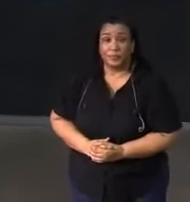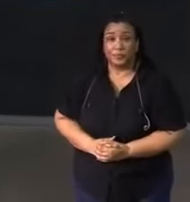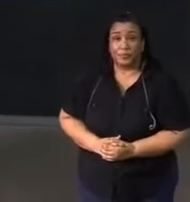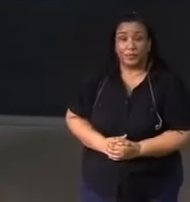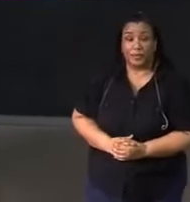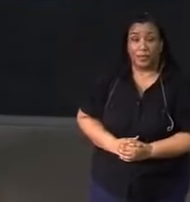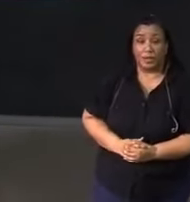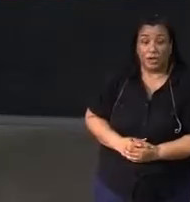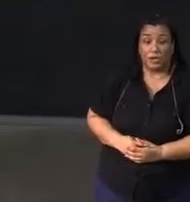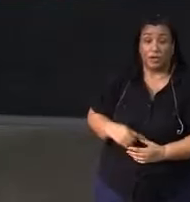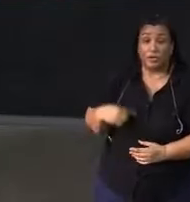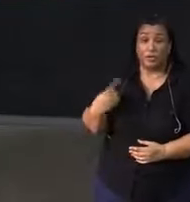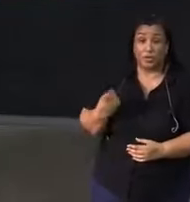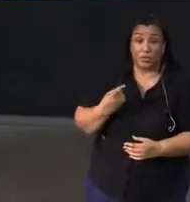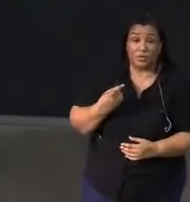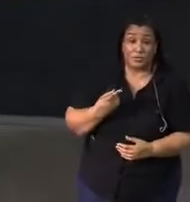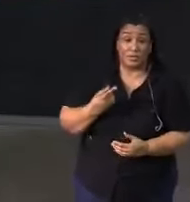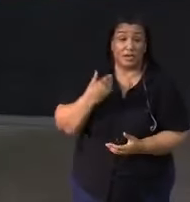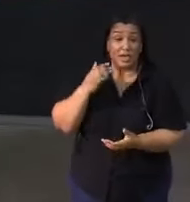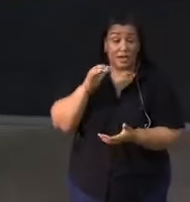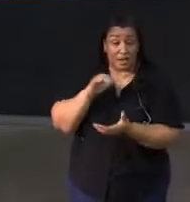Quando nos casamos,